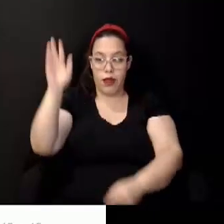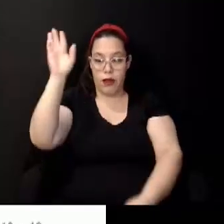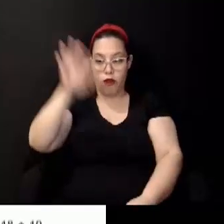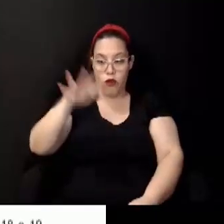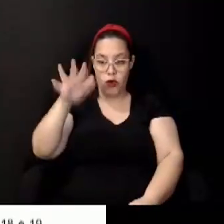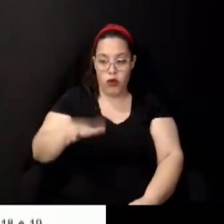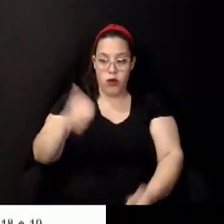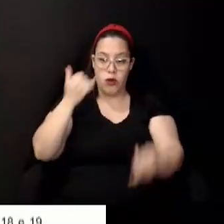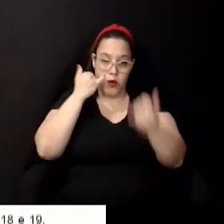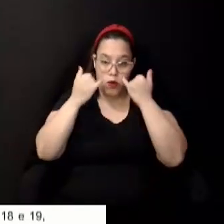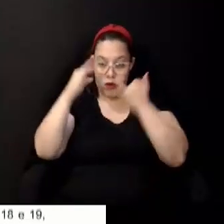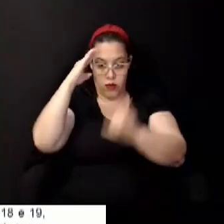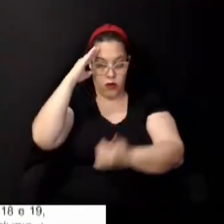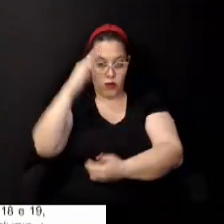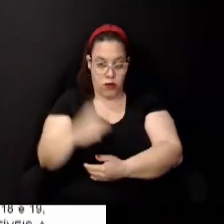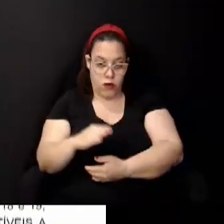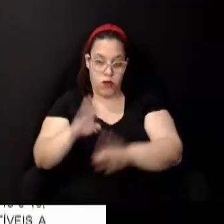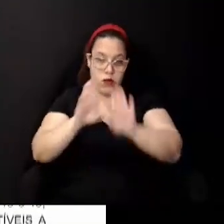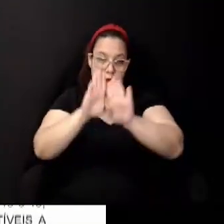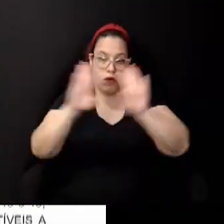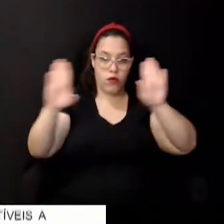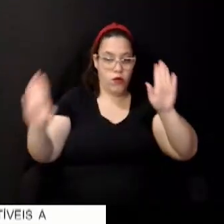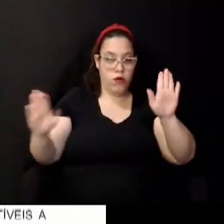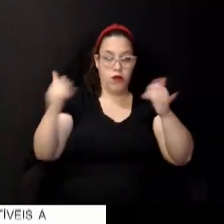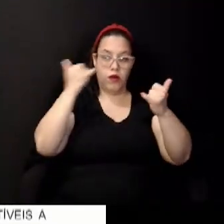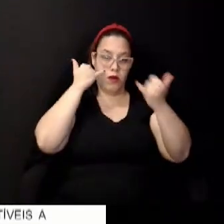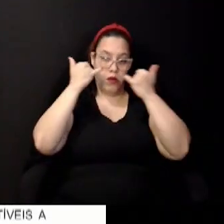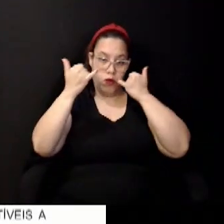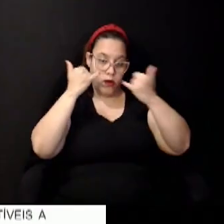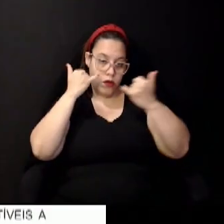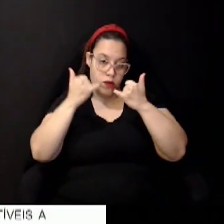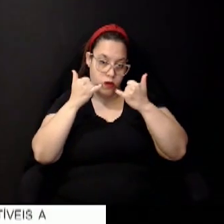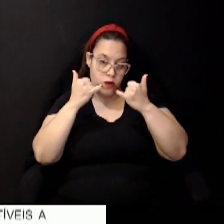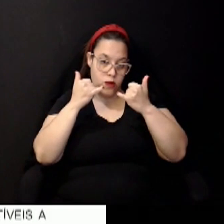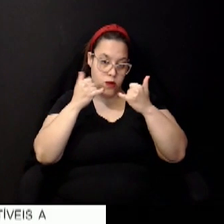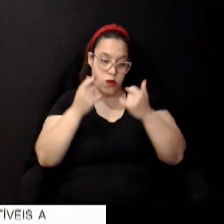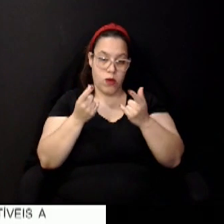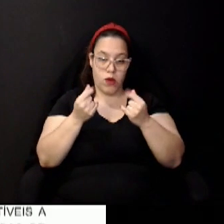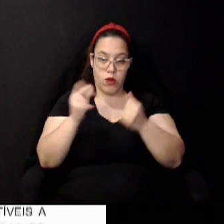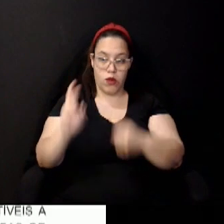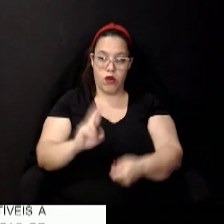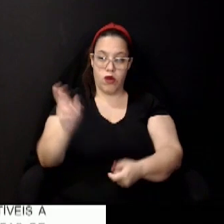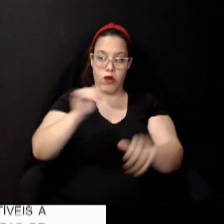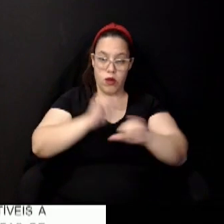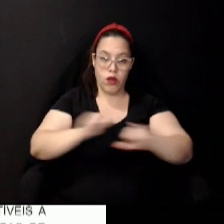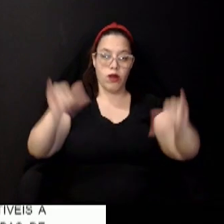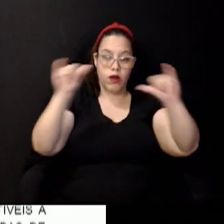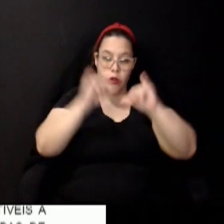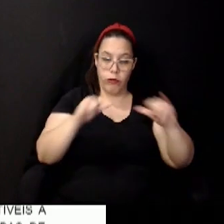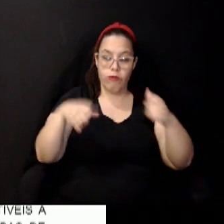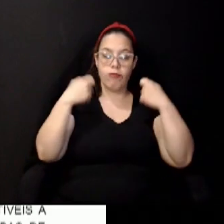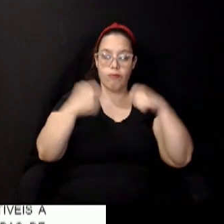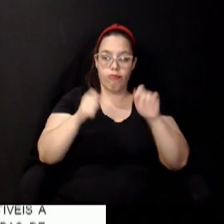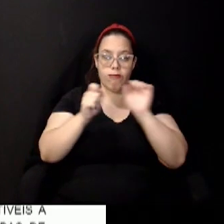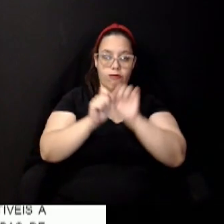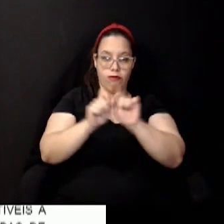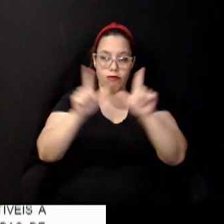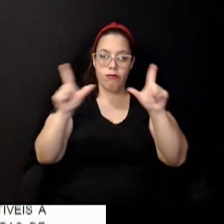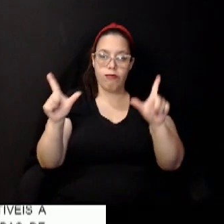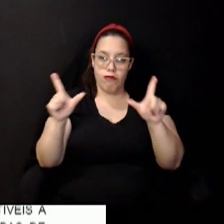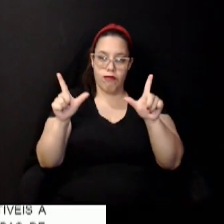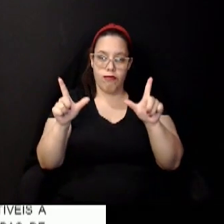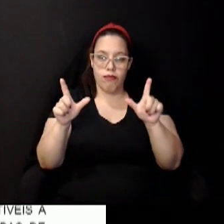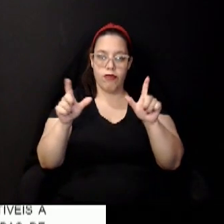principal nas placas informativas. Caso tais valores sejam divulgados, eles deverão aparecer de forma secundária,